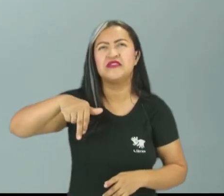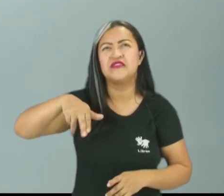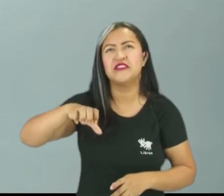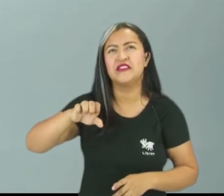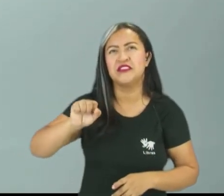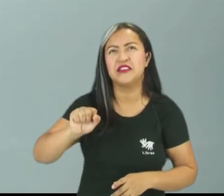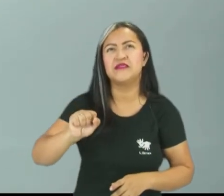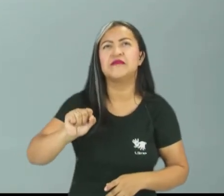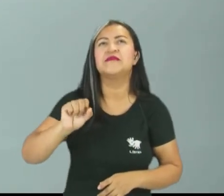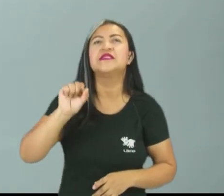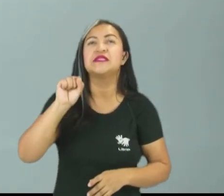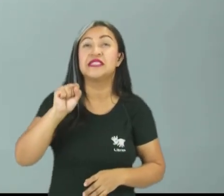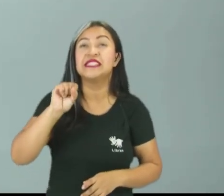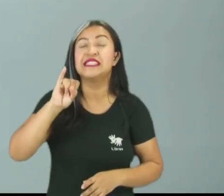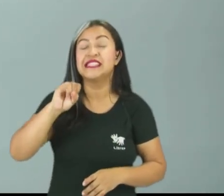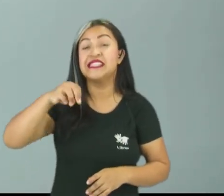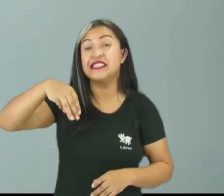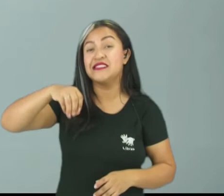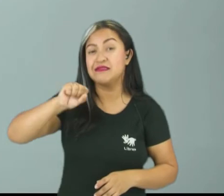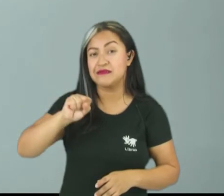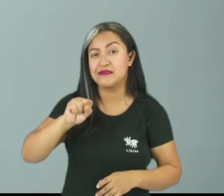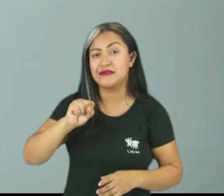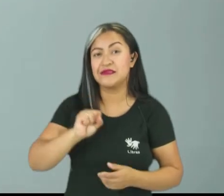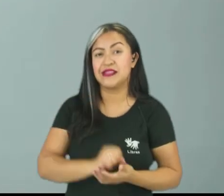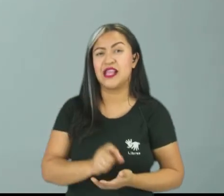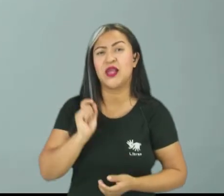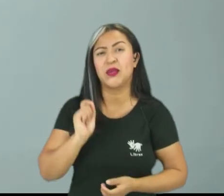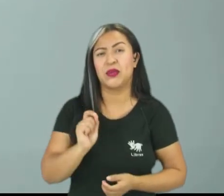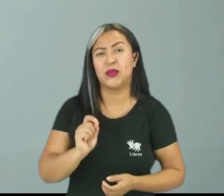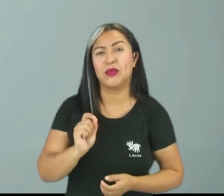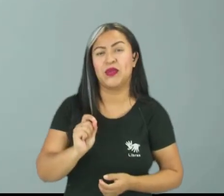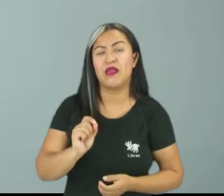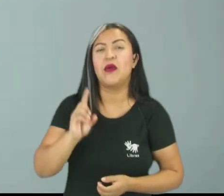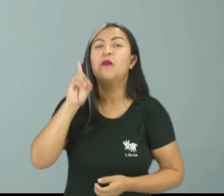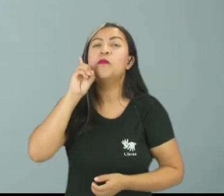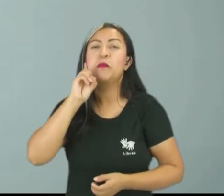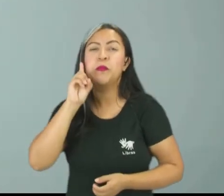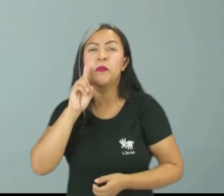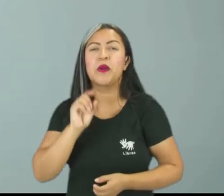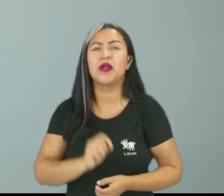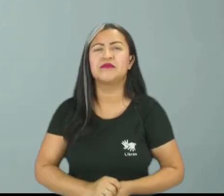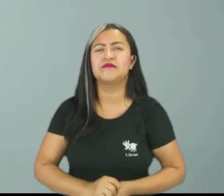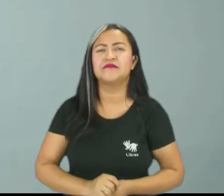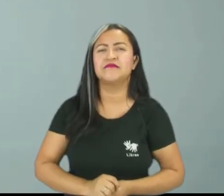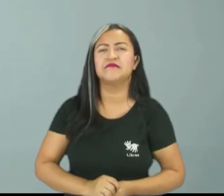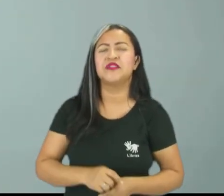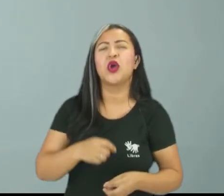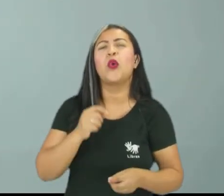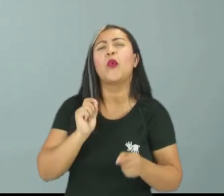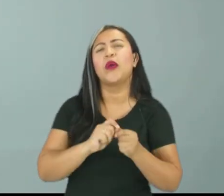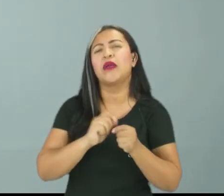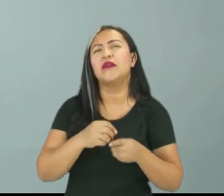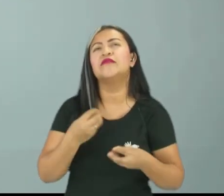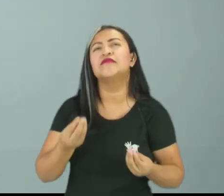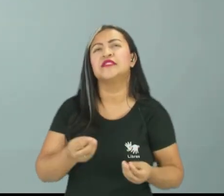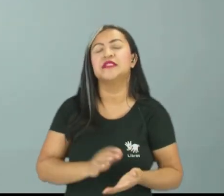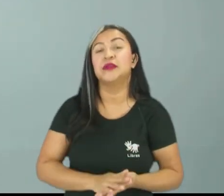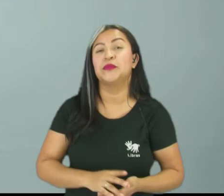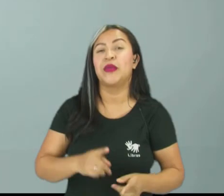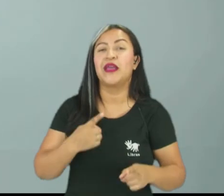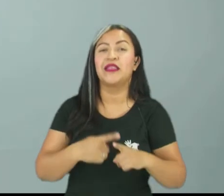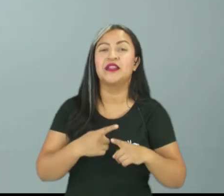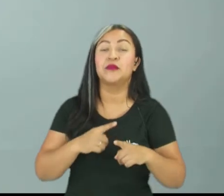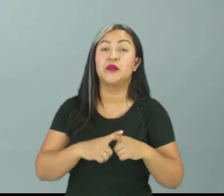o conhecido médico James Morris Sims, né? Que é um norte-americano. O que esse cara fez, pessoal? É muito interessante, porque na